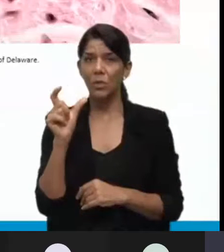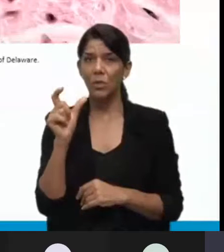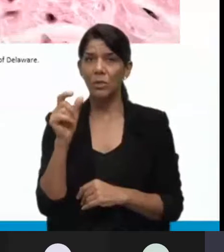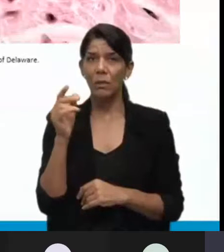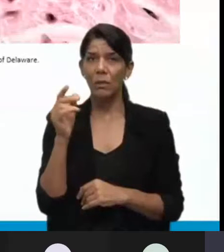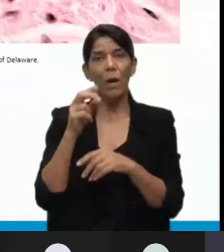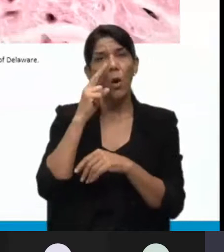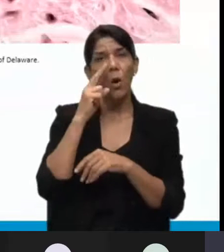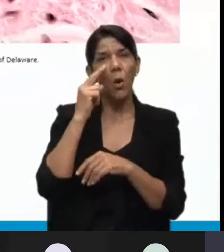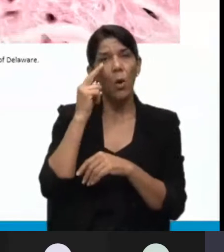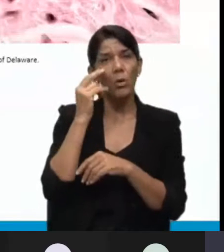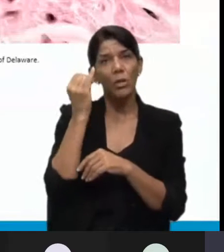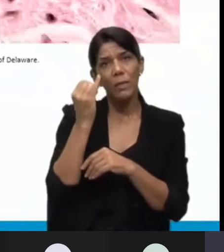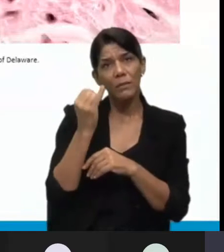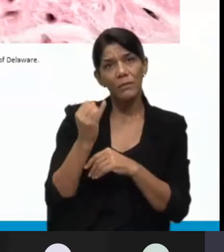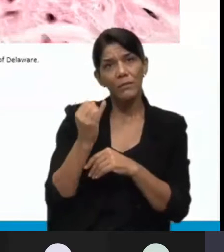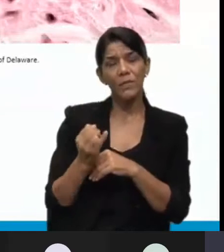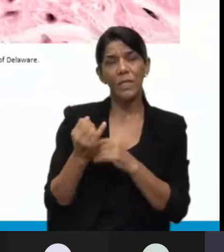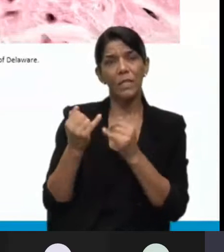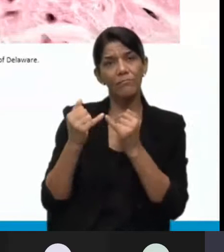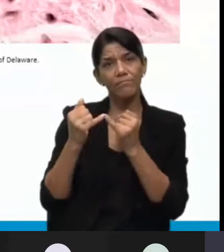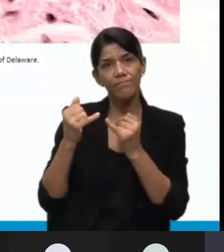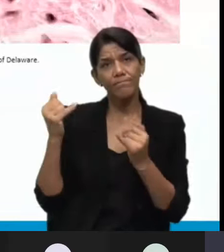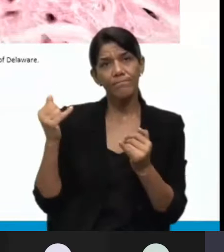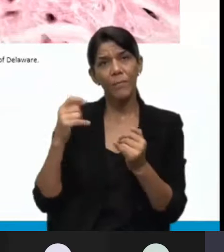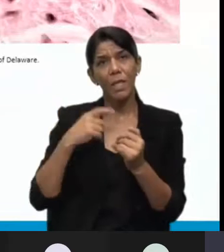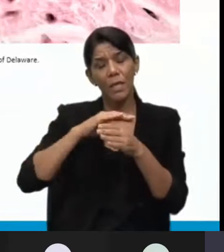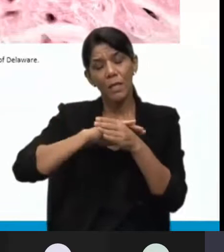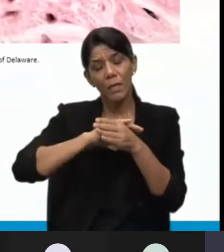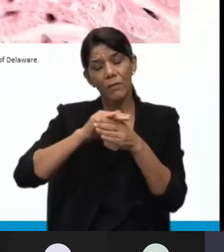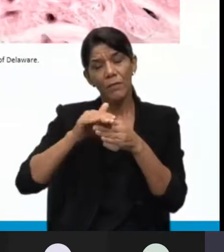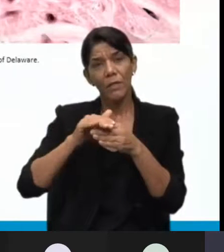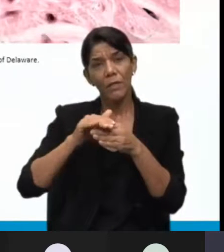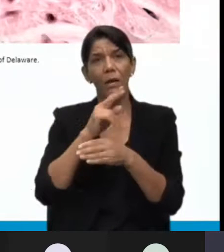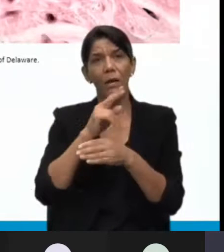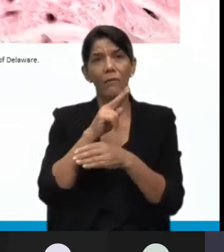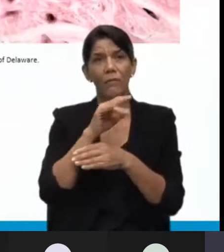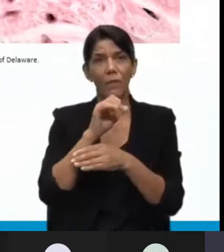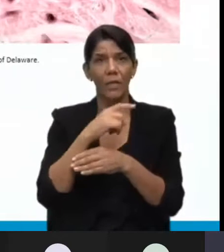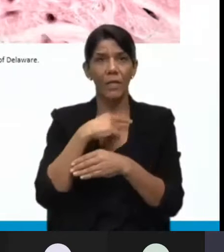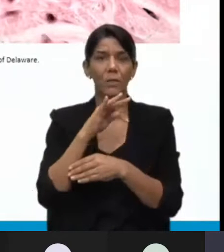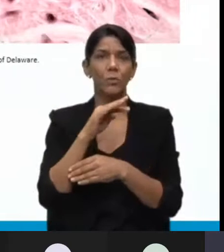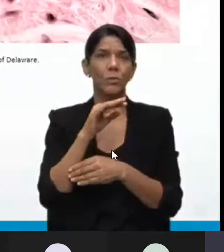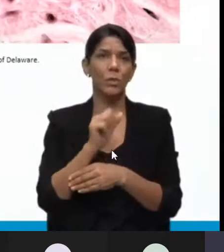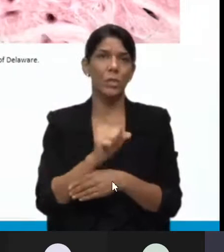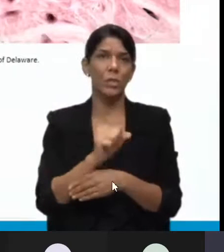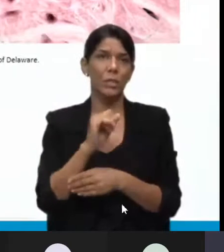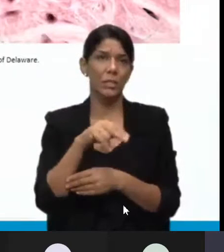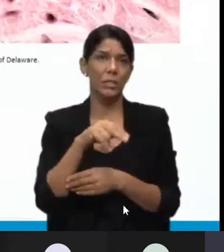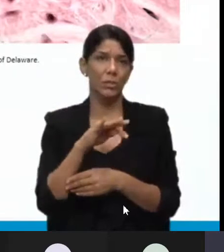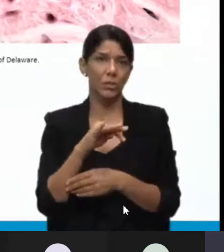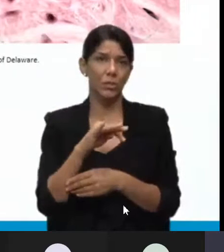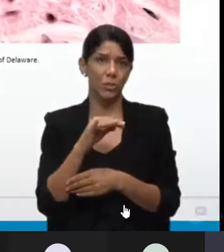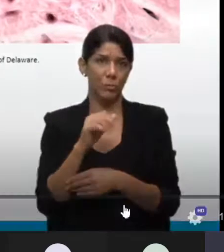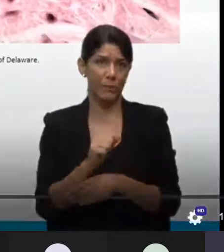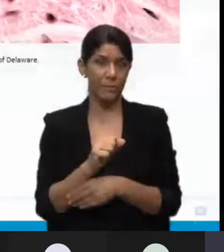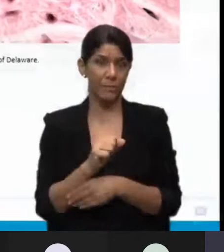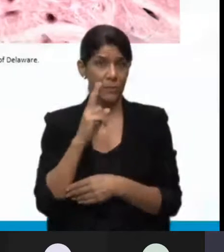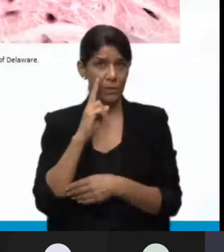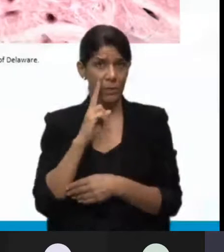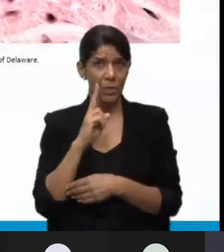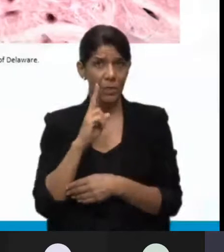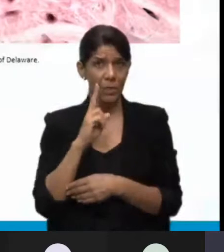túnica média na artéria, e nós temos aqui também, né, revestindo internamente a veia aqui, a túnica íntima. Se